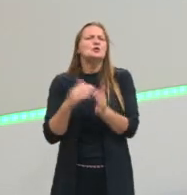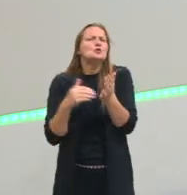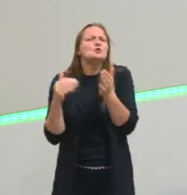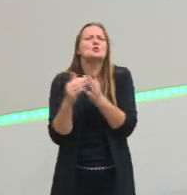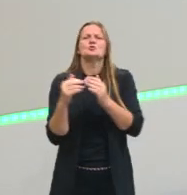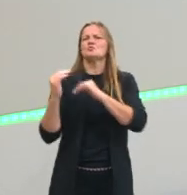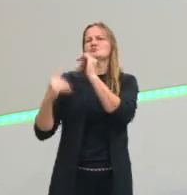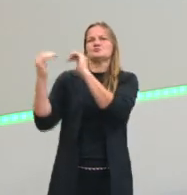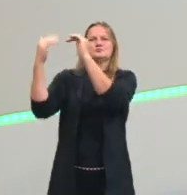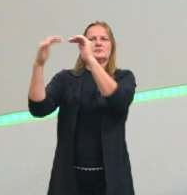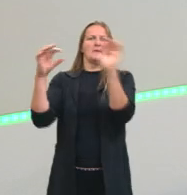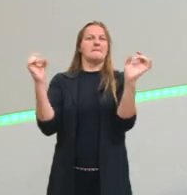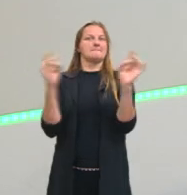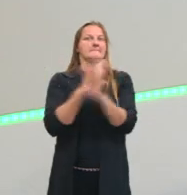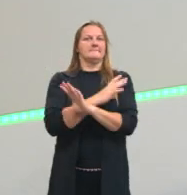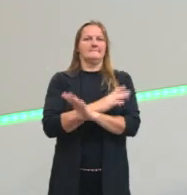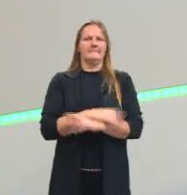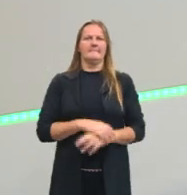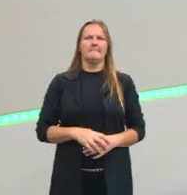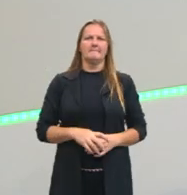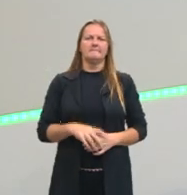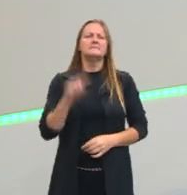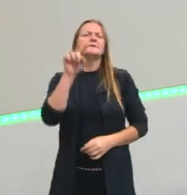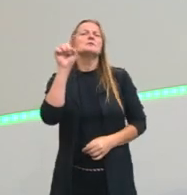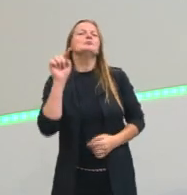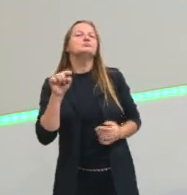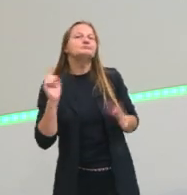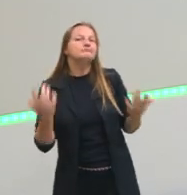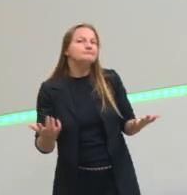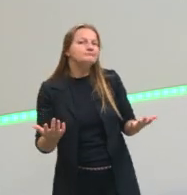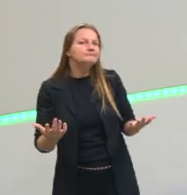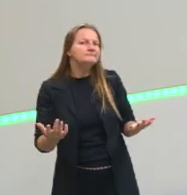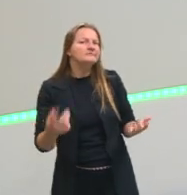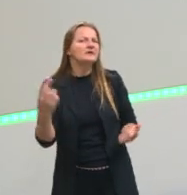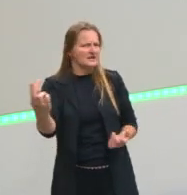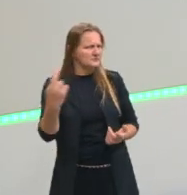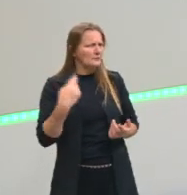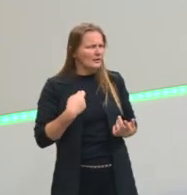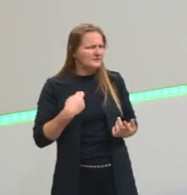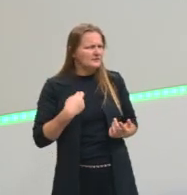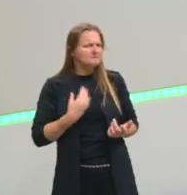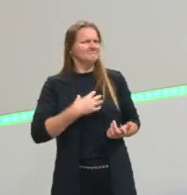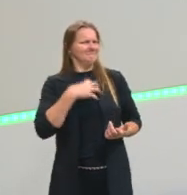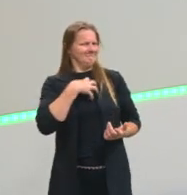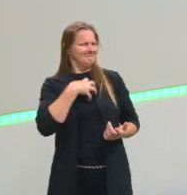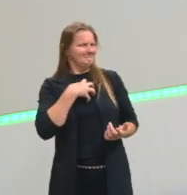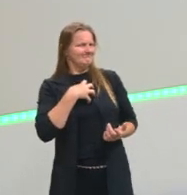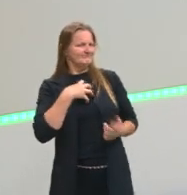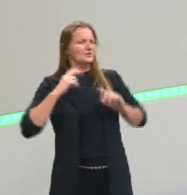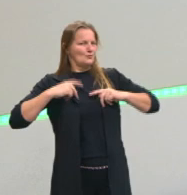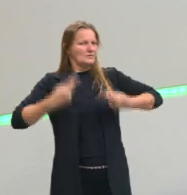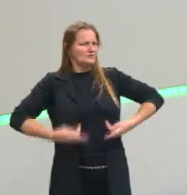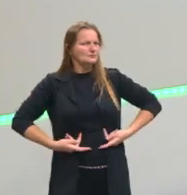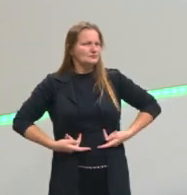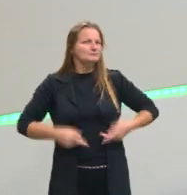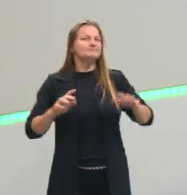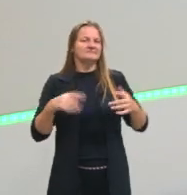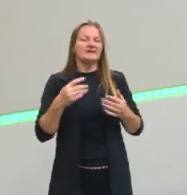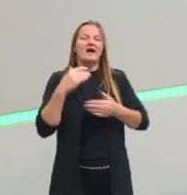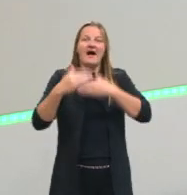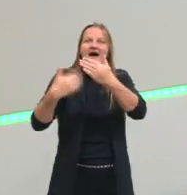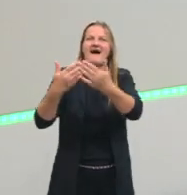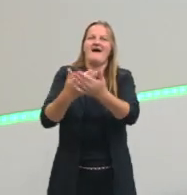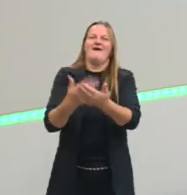tudo estava dirigindo em nome do Progresso e esse Progresso de respondeu as as necessidades do ser humano então veremos